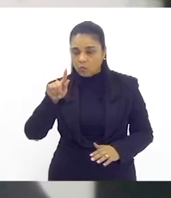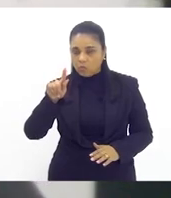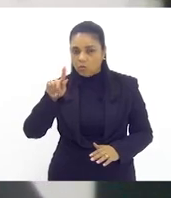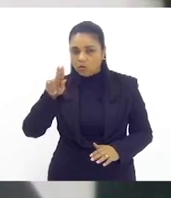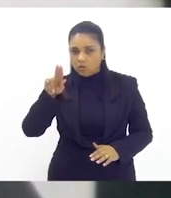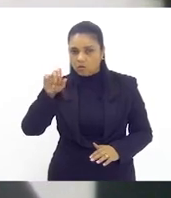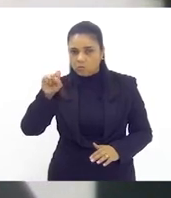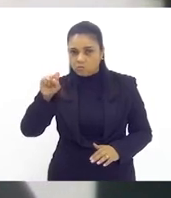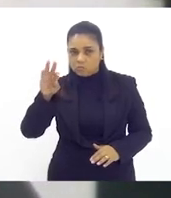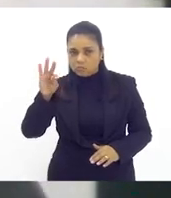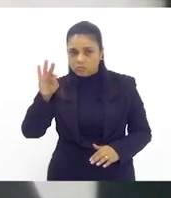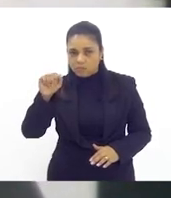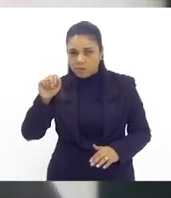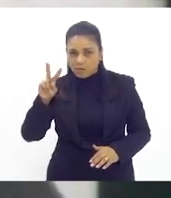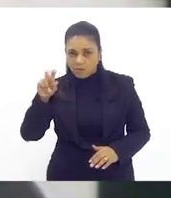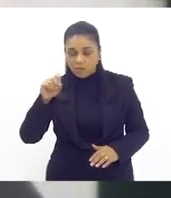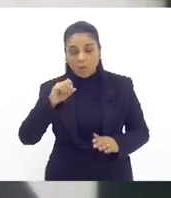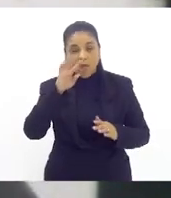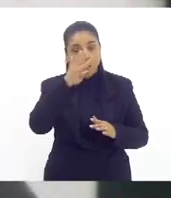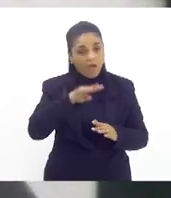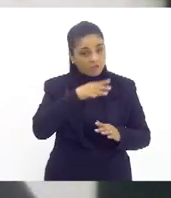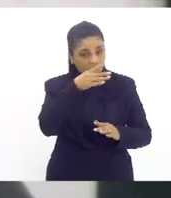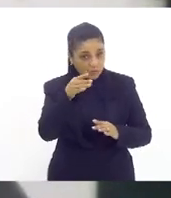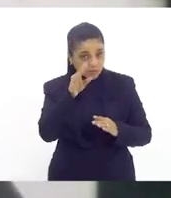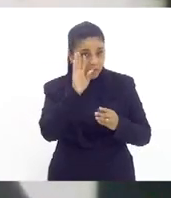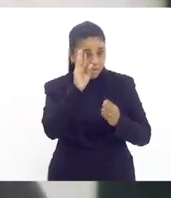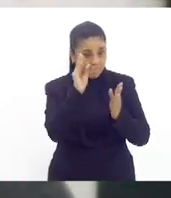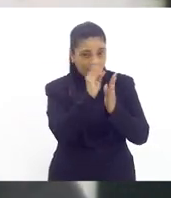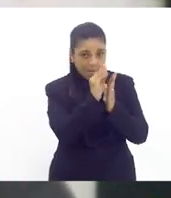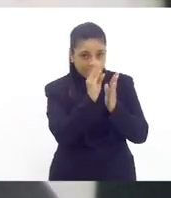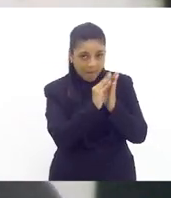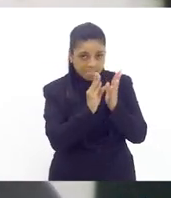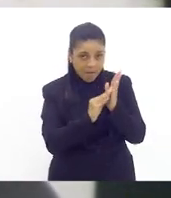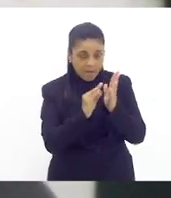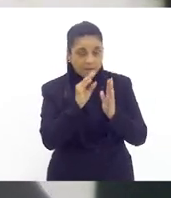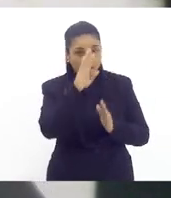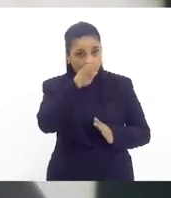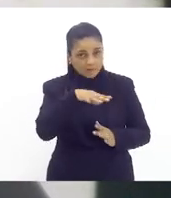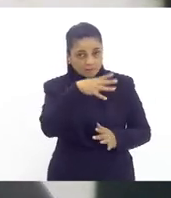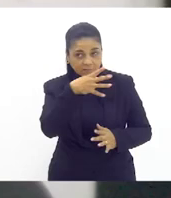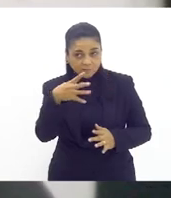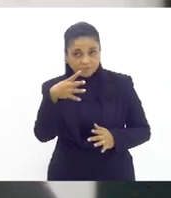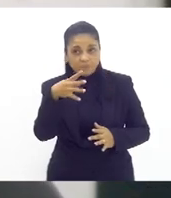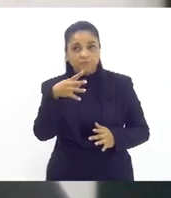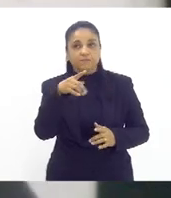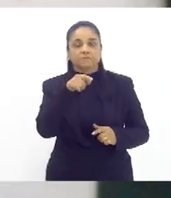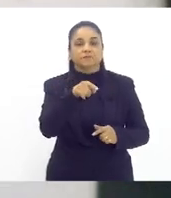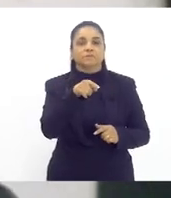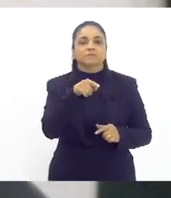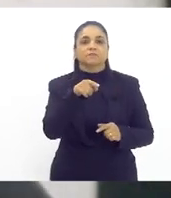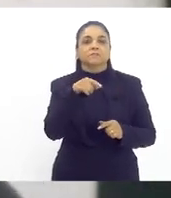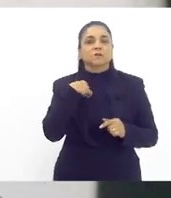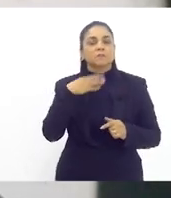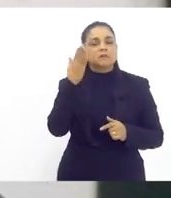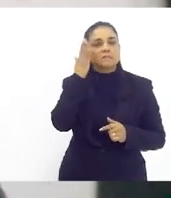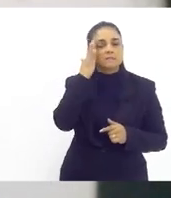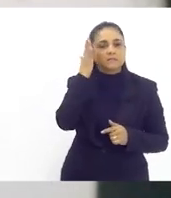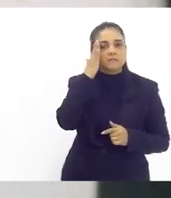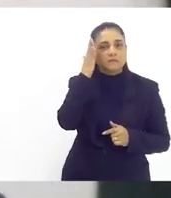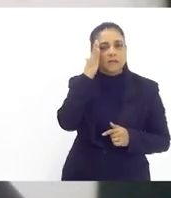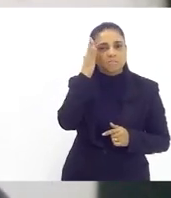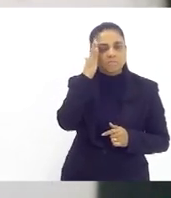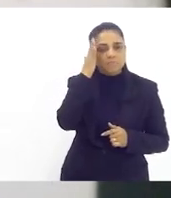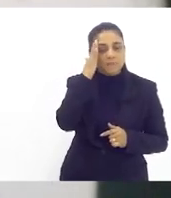fazer o agendamento porque a gente pede que tem o agendamento também para qualificar esse atendimento a gente vai saber um pouco melhor